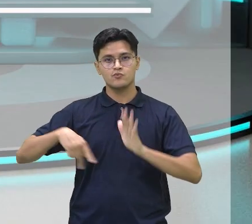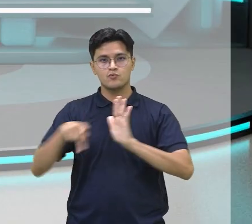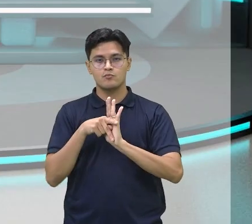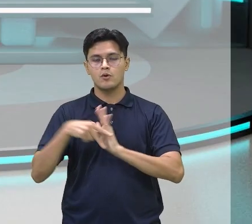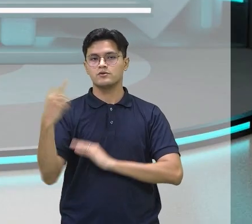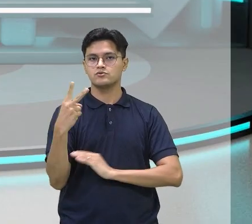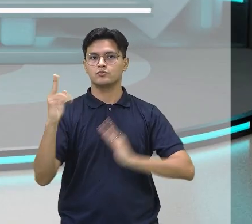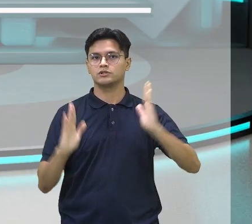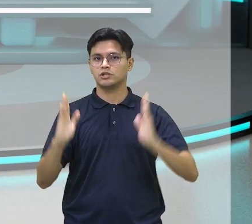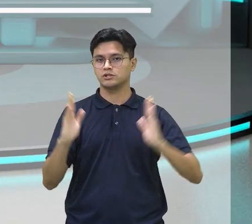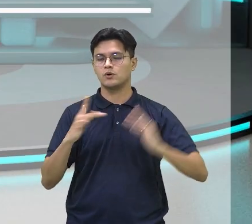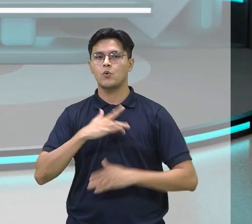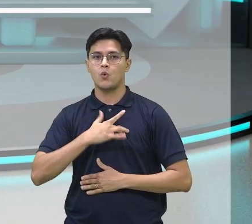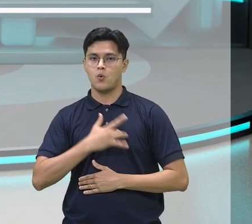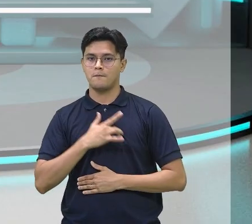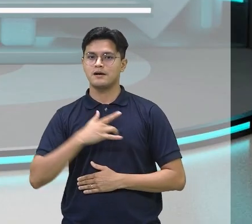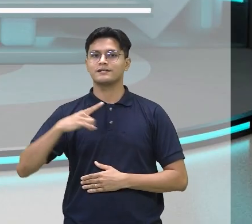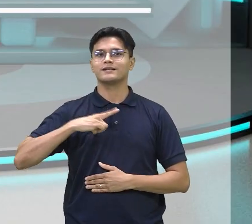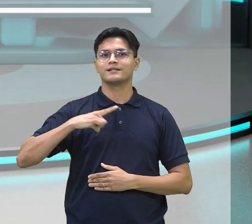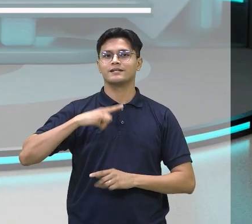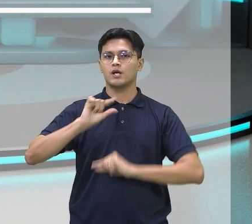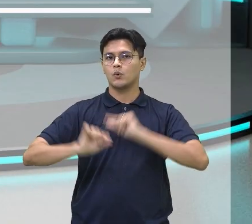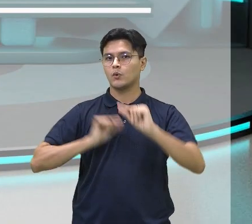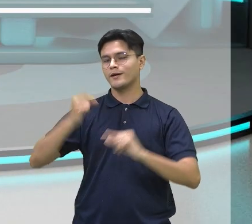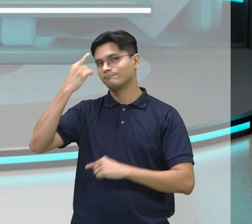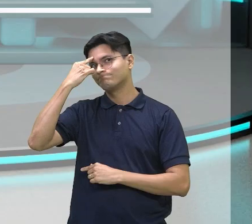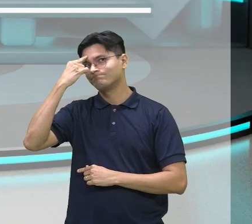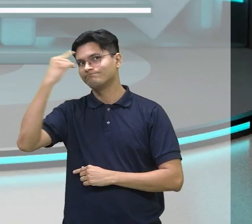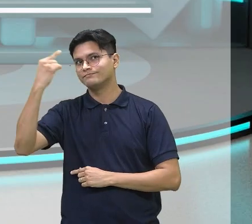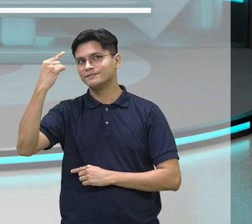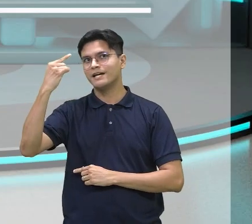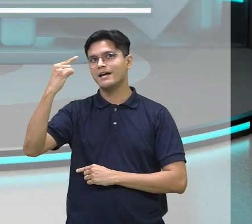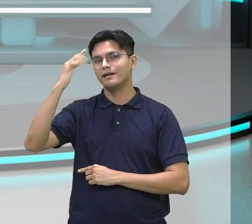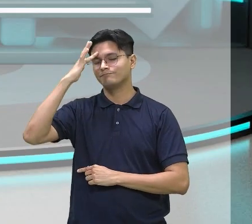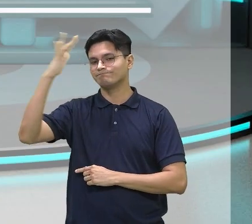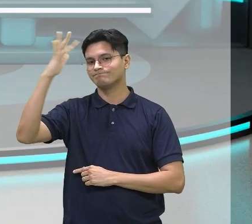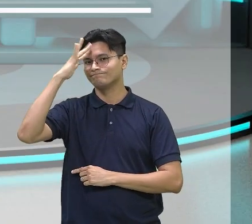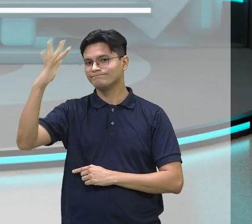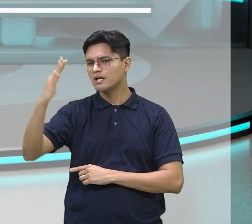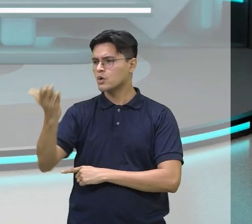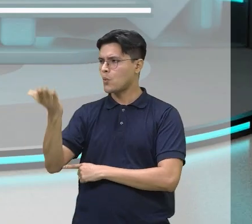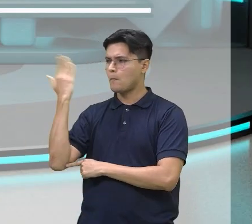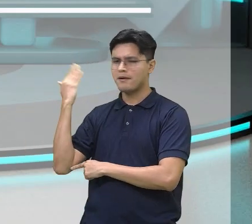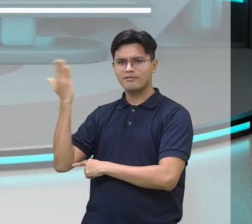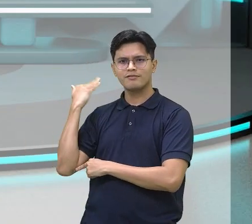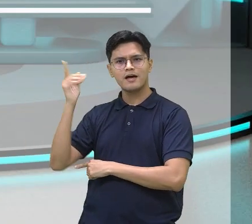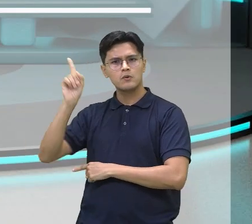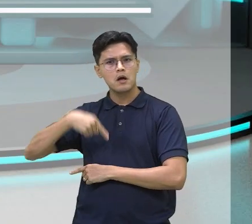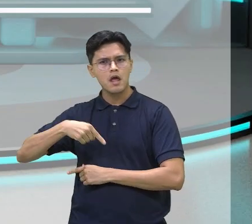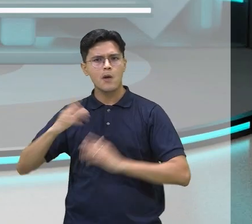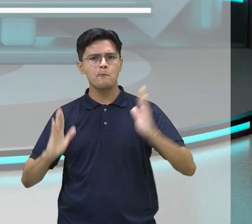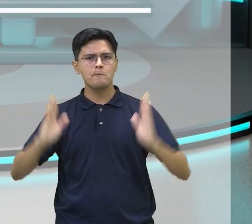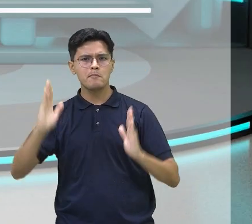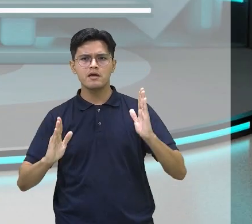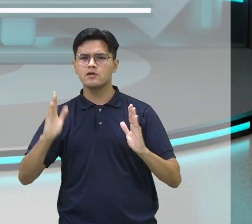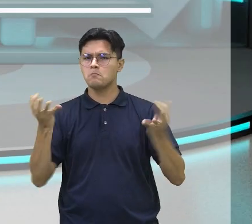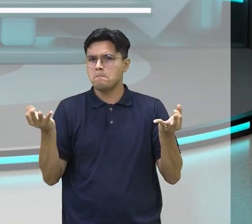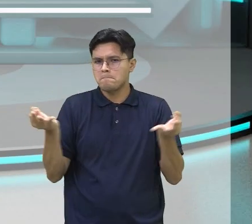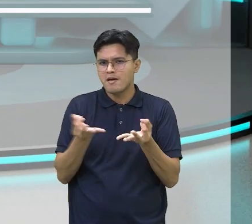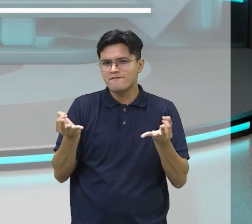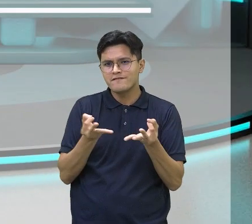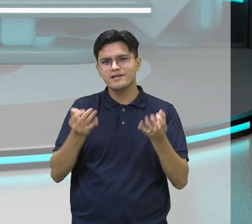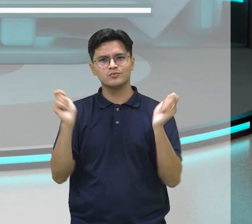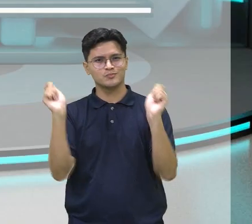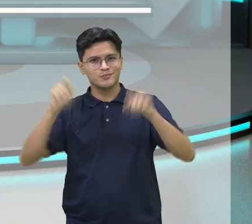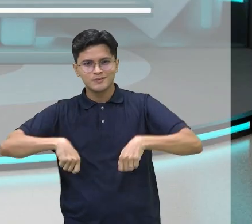romântica, ela apresenta o quê? Idealização da infância como tempo perfeito e inalcançável, que